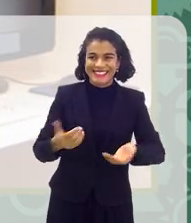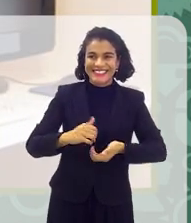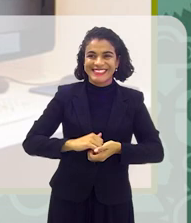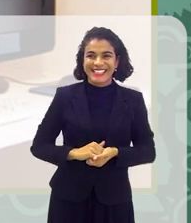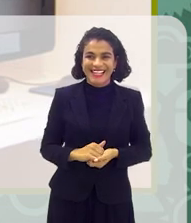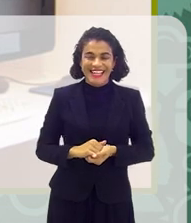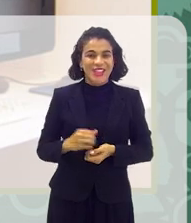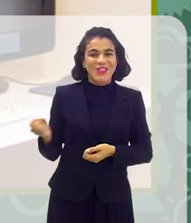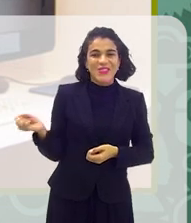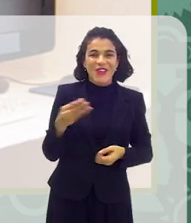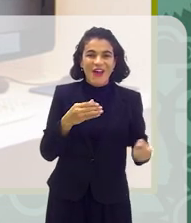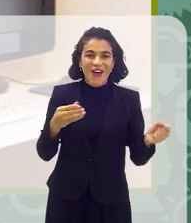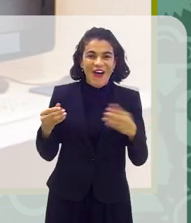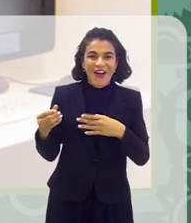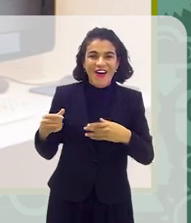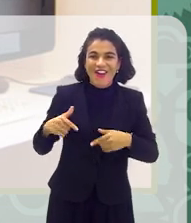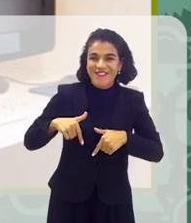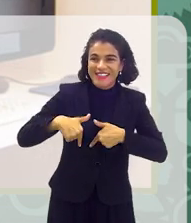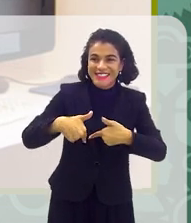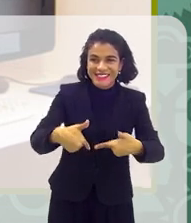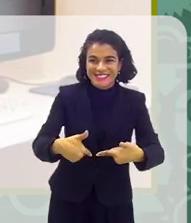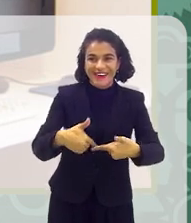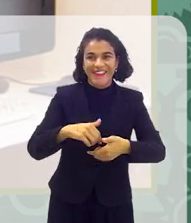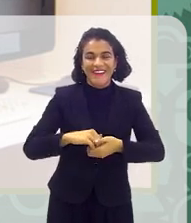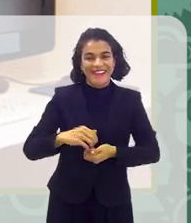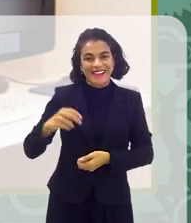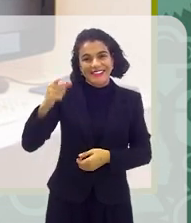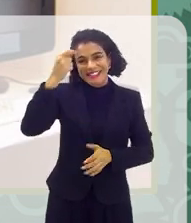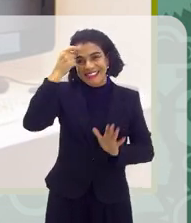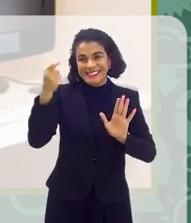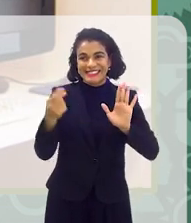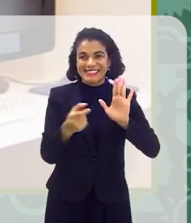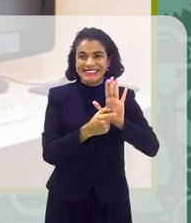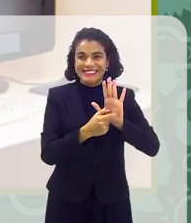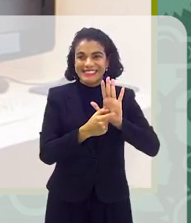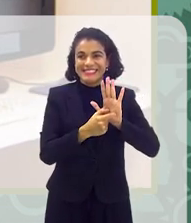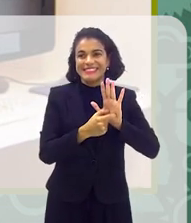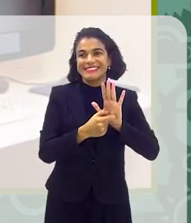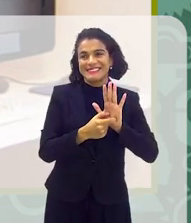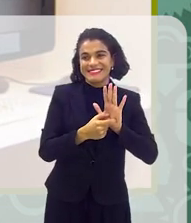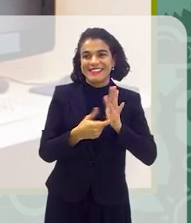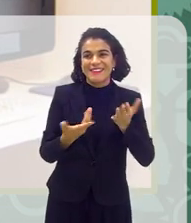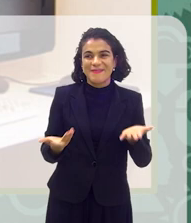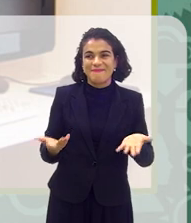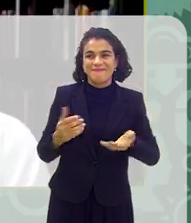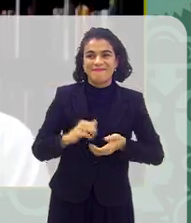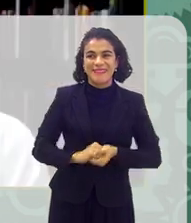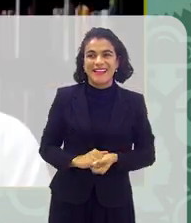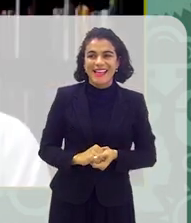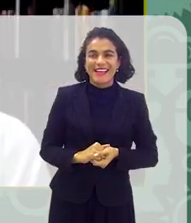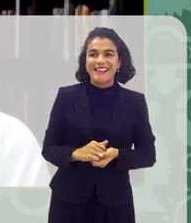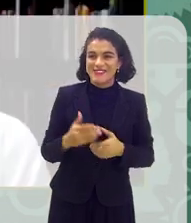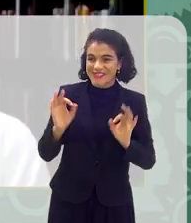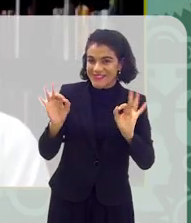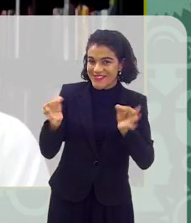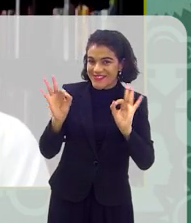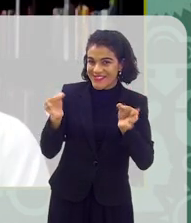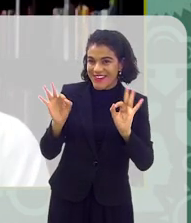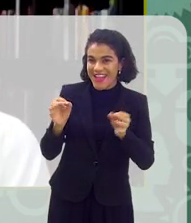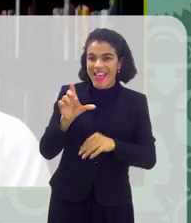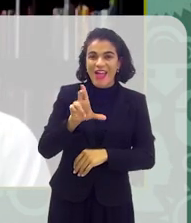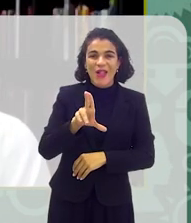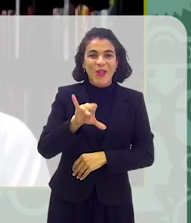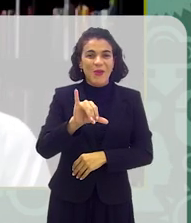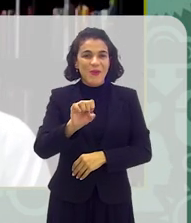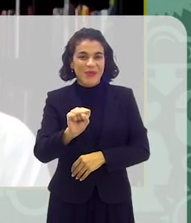momento são criadas novas ações, novos pontos aí da inteligência artificial no nosso dia a dia, e a gente vai seguindo o barco,